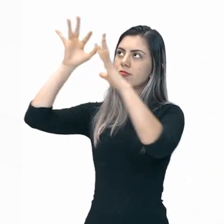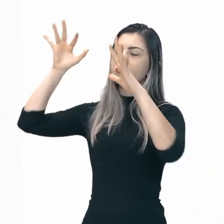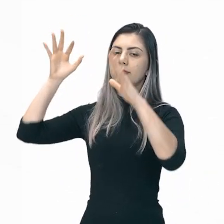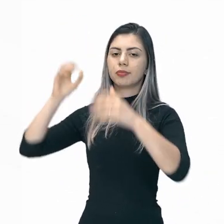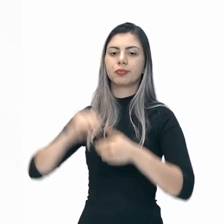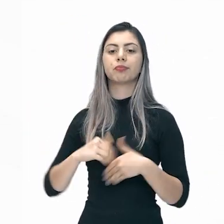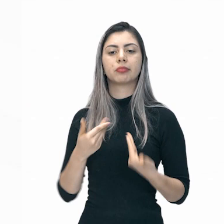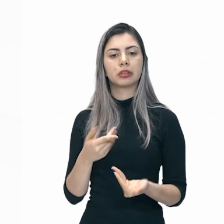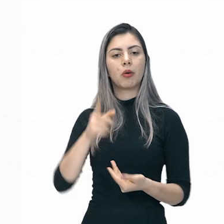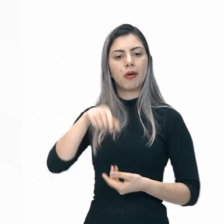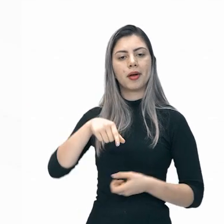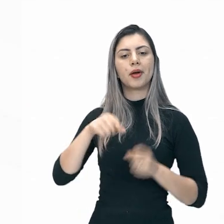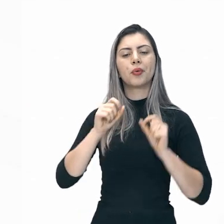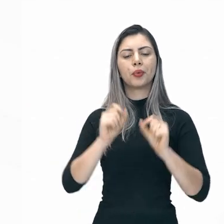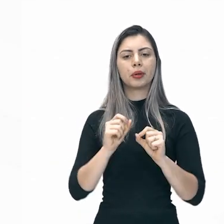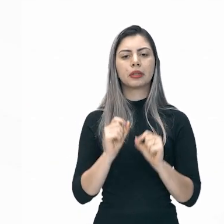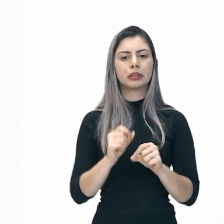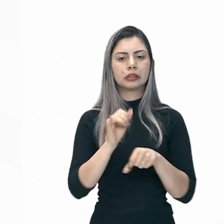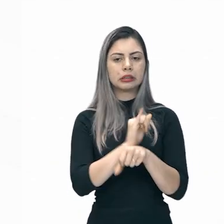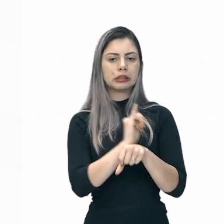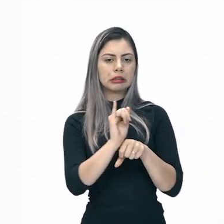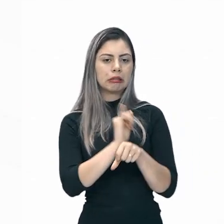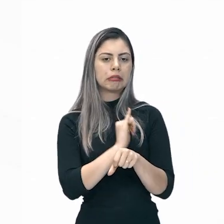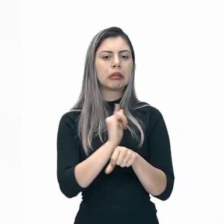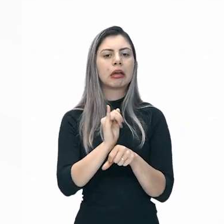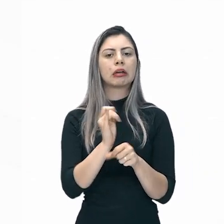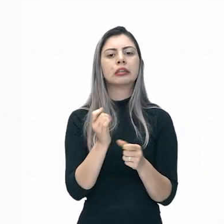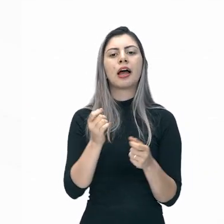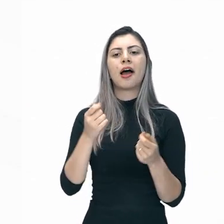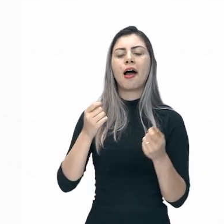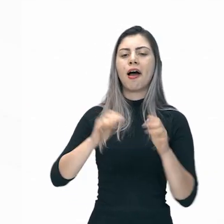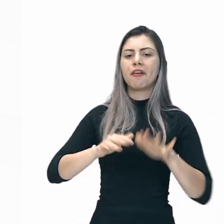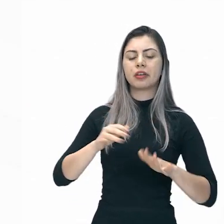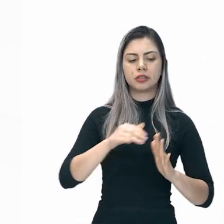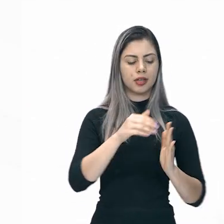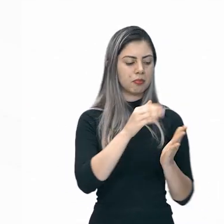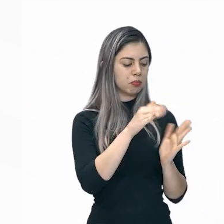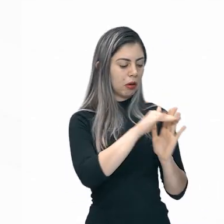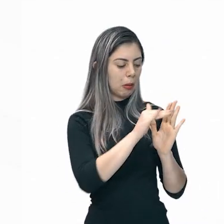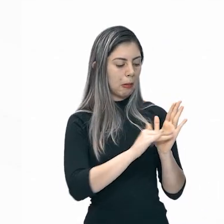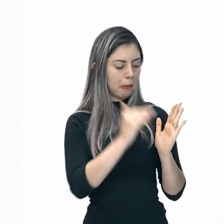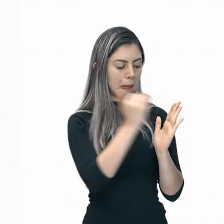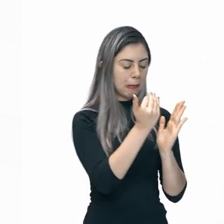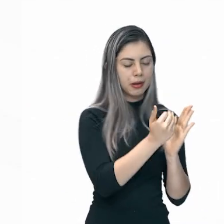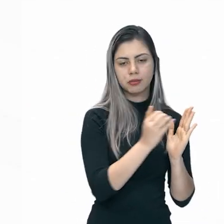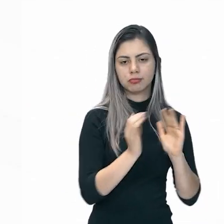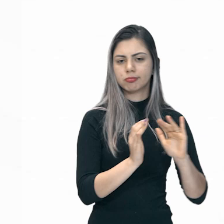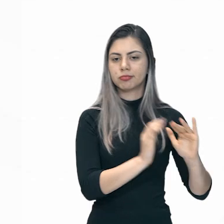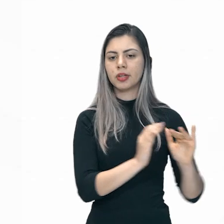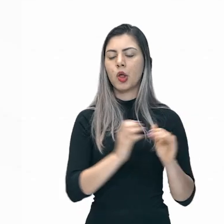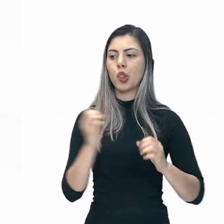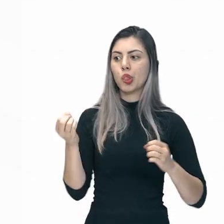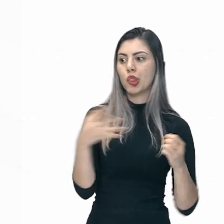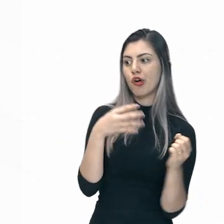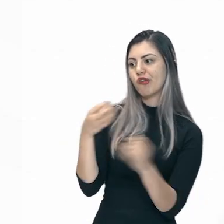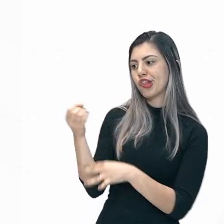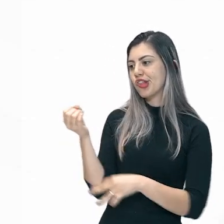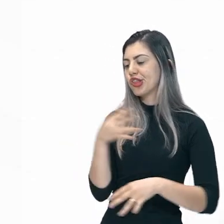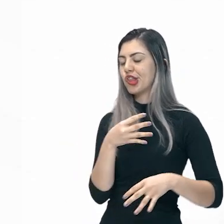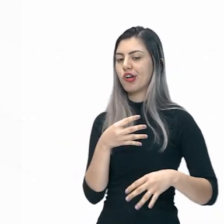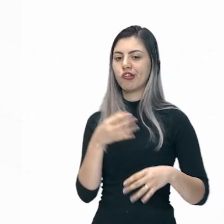Essas práticas muitas vezes transcendem os limites tradicionais e encorajam a exploração de novas